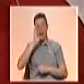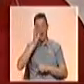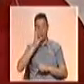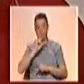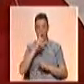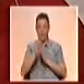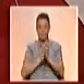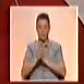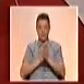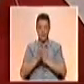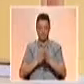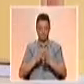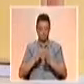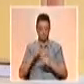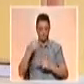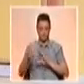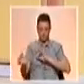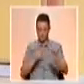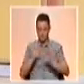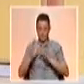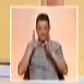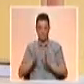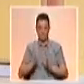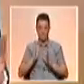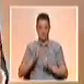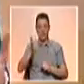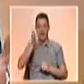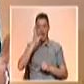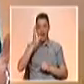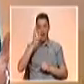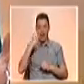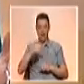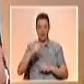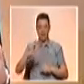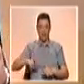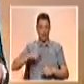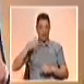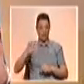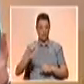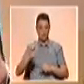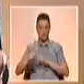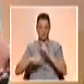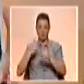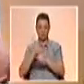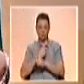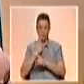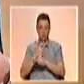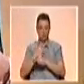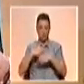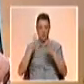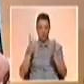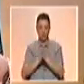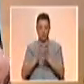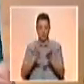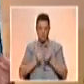que eles não têm. Portanto, já estão preparados para utilizar essa água. Essa água é riquíssima em nutrientes. Azoto, fósforo, estamos a poupar de todas as